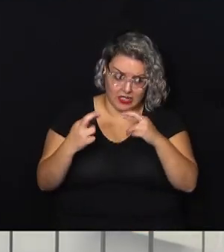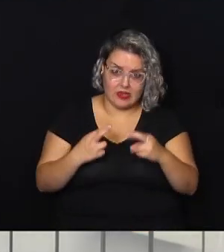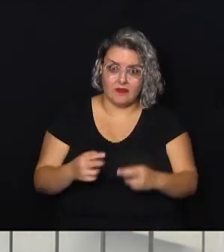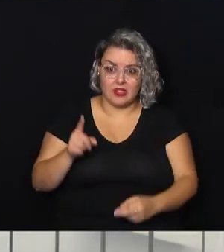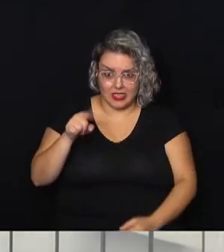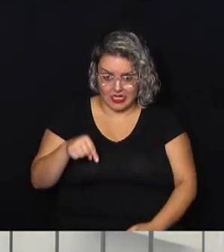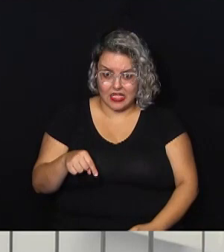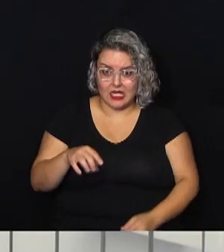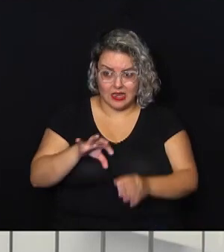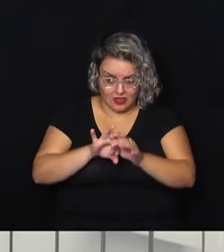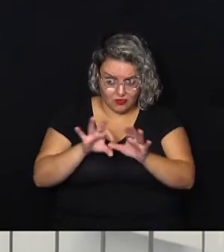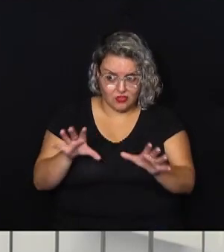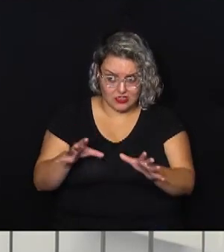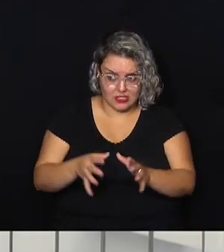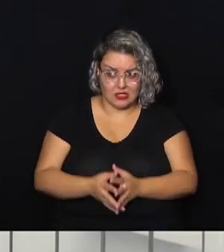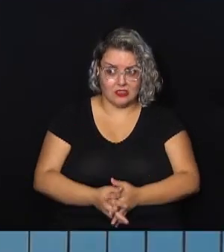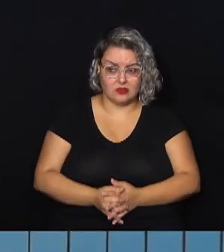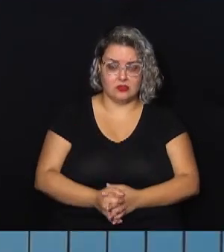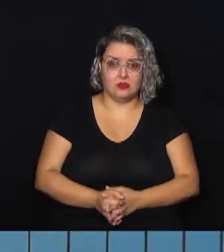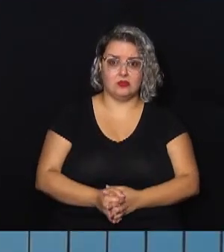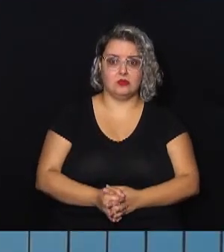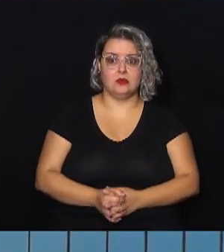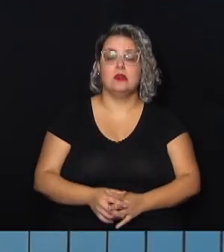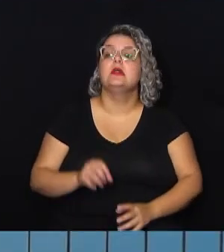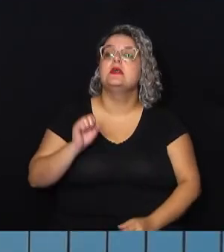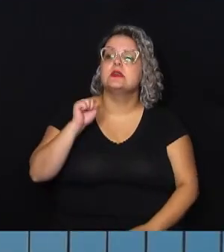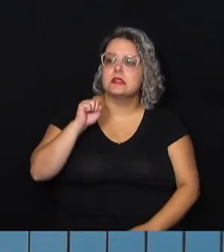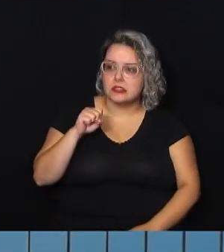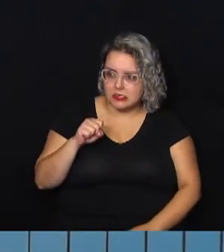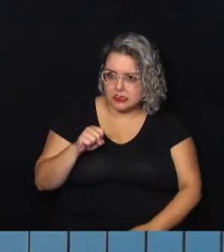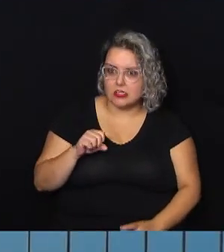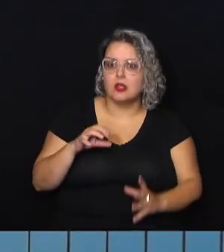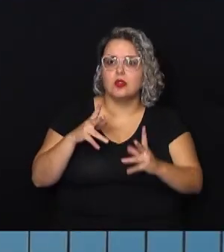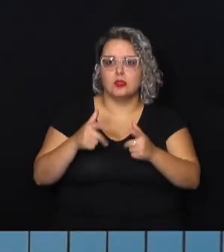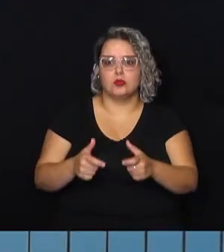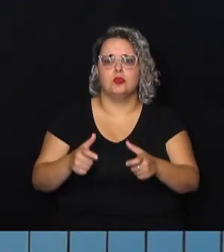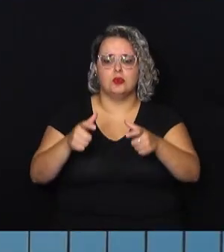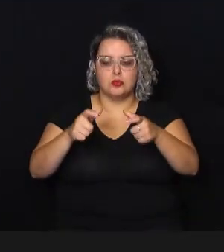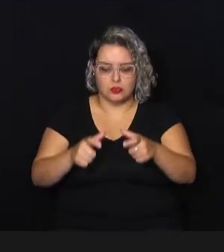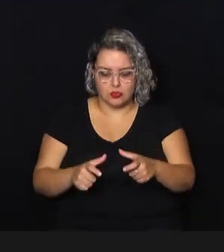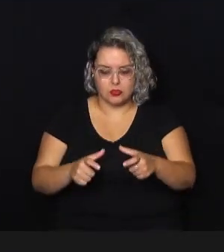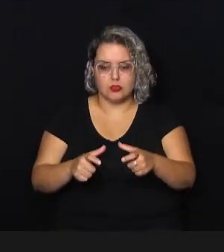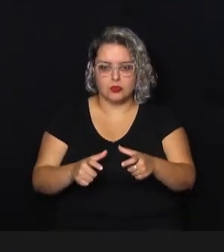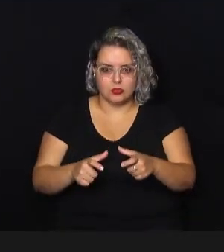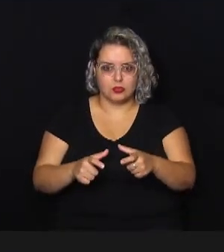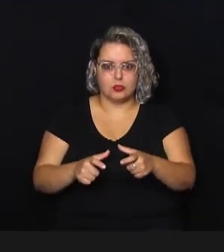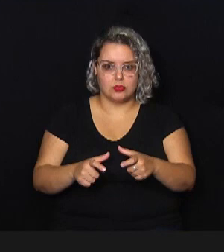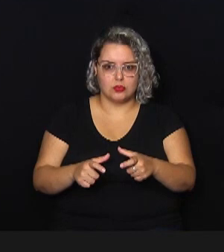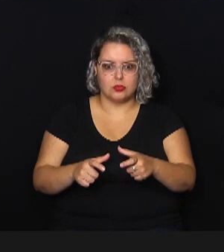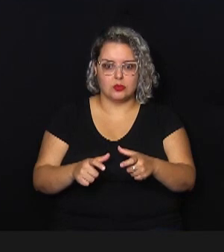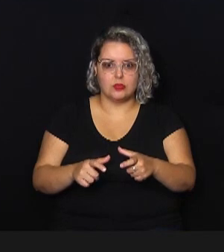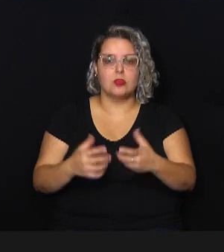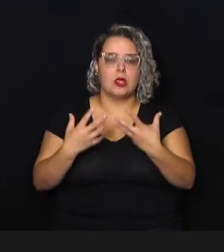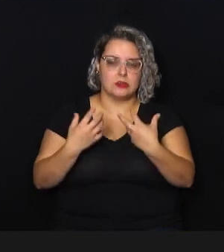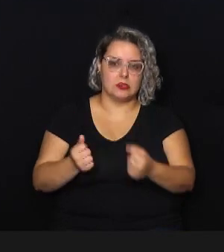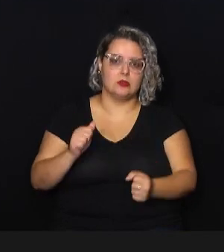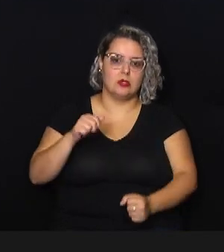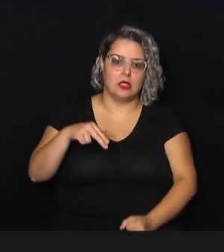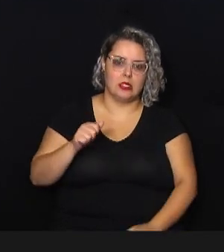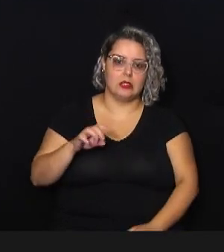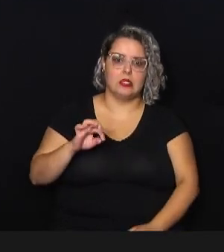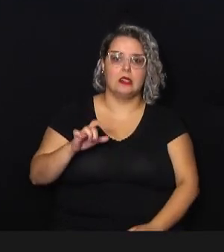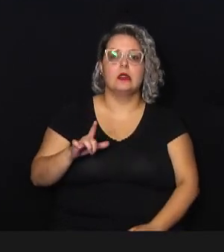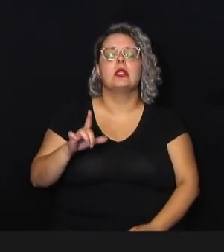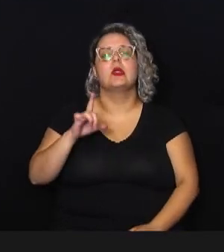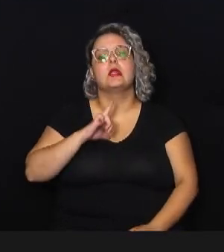é autorizado? Sim, geralmente todos os aparelhos que são homologados pela Anatel, ele